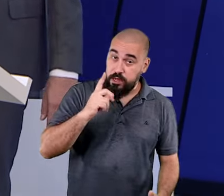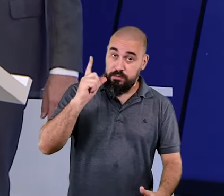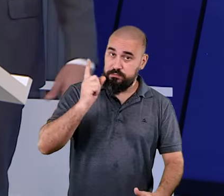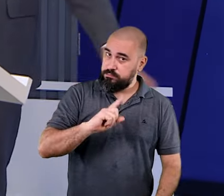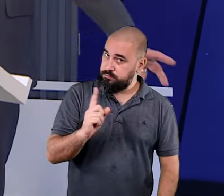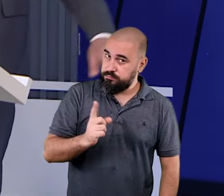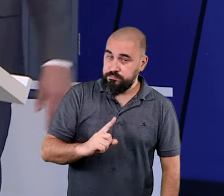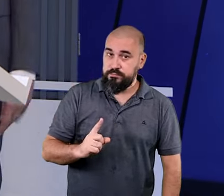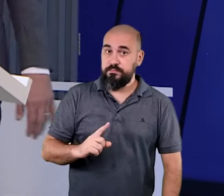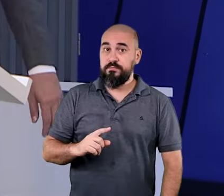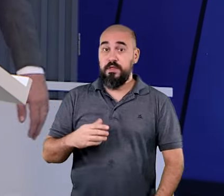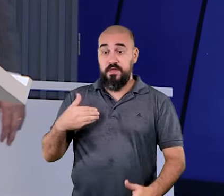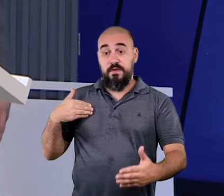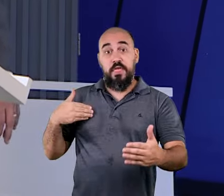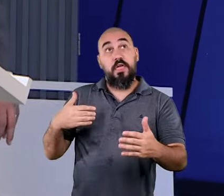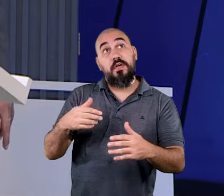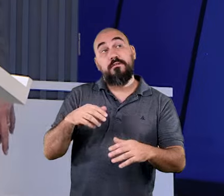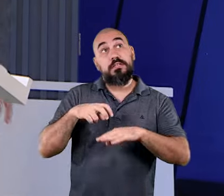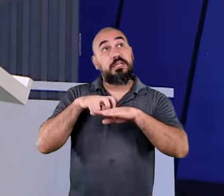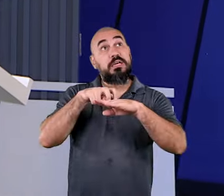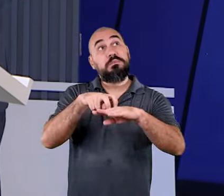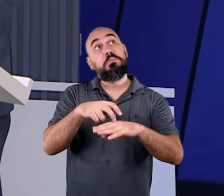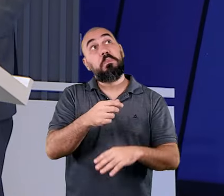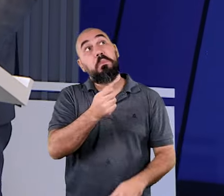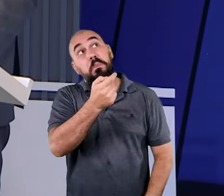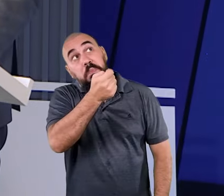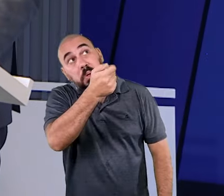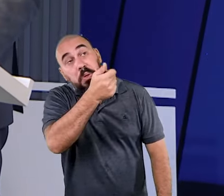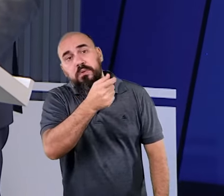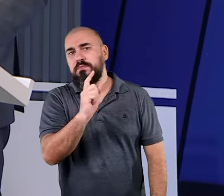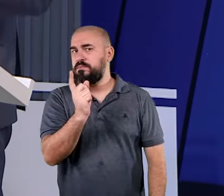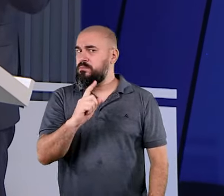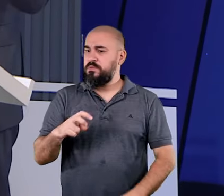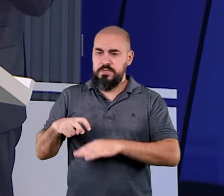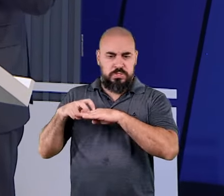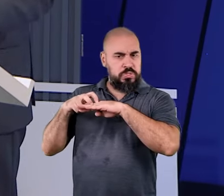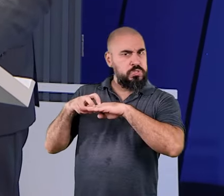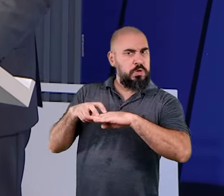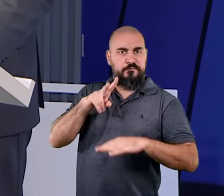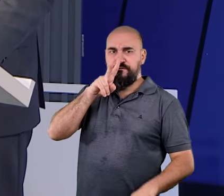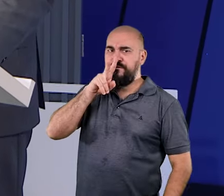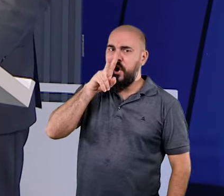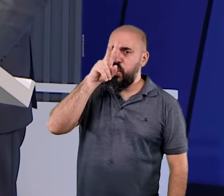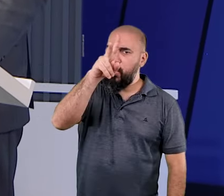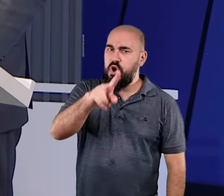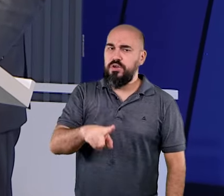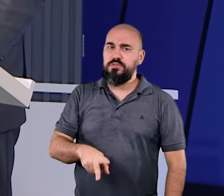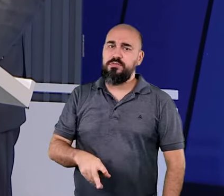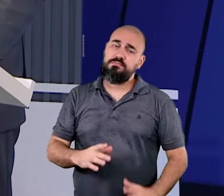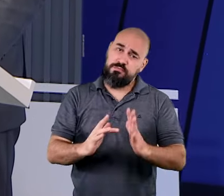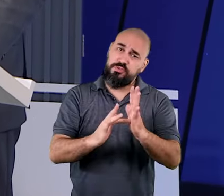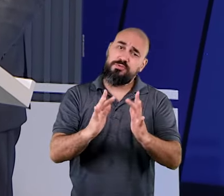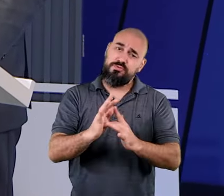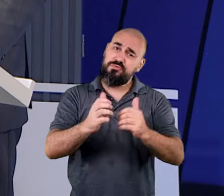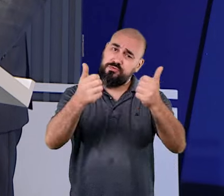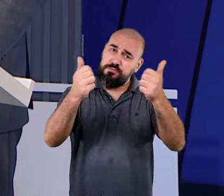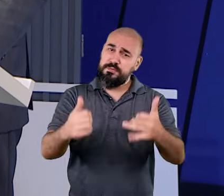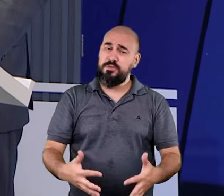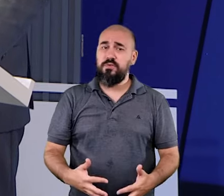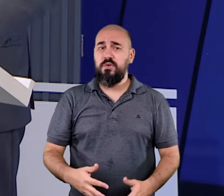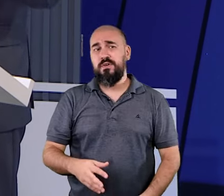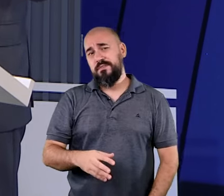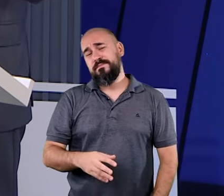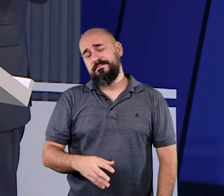glória, é com os anjos. Ele mesmo advertiu, deixou bem claro, porque vai